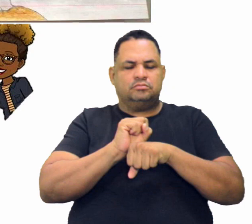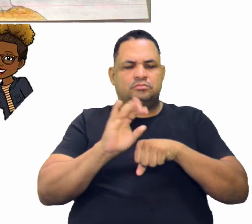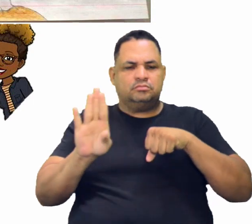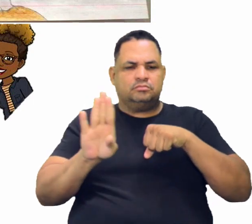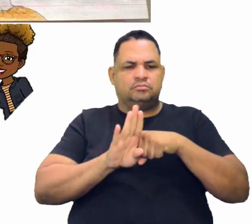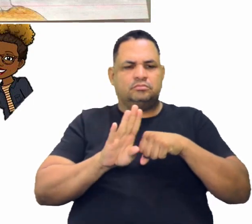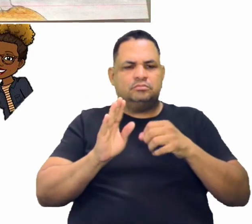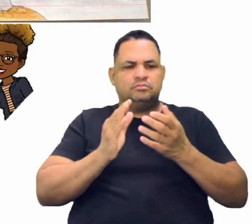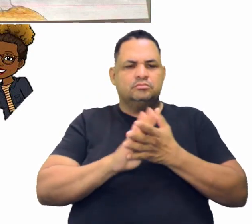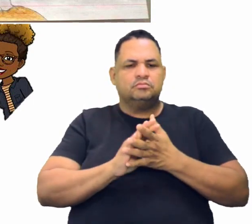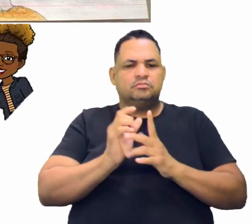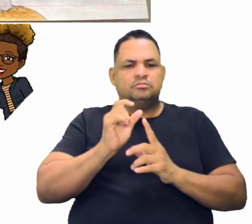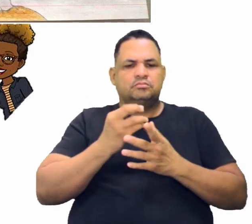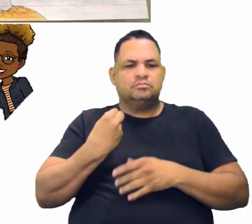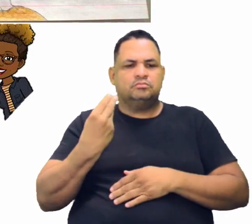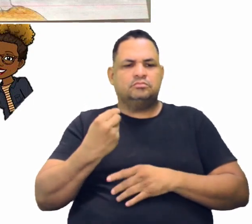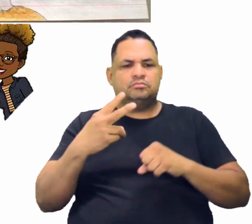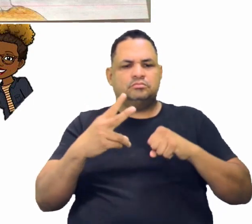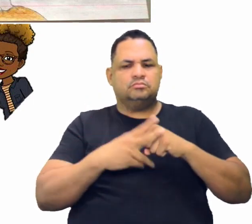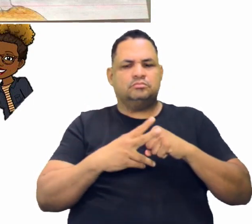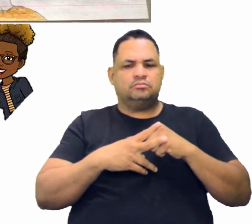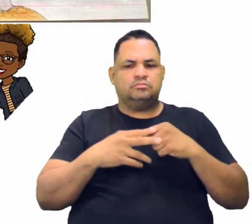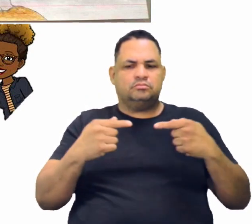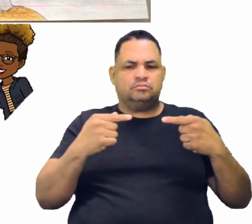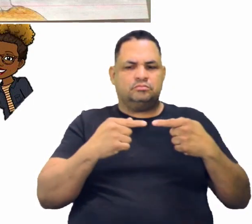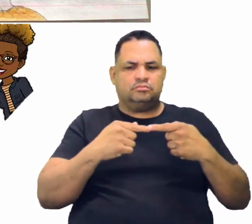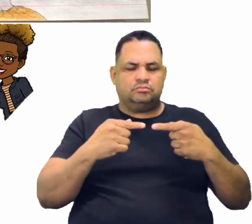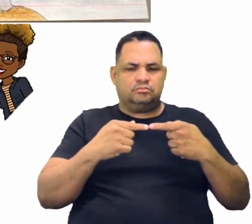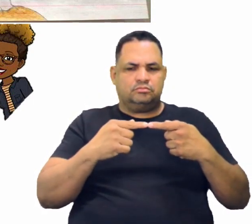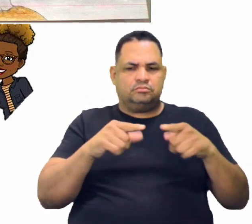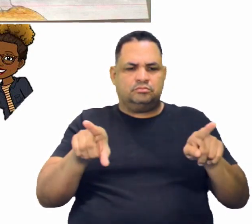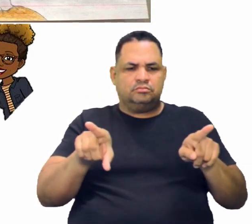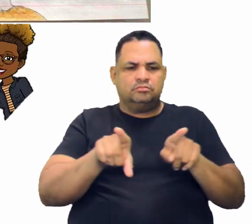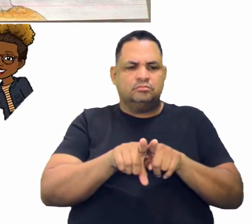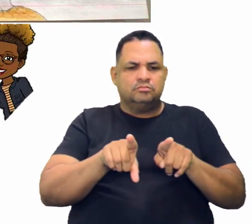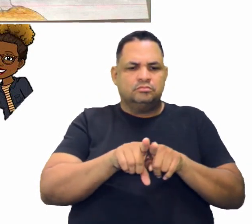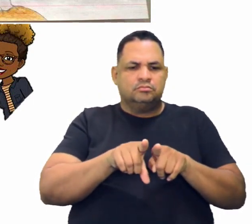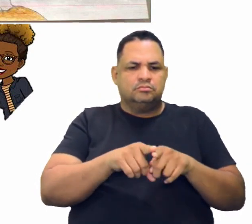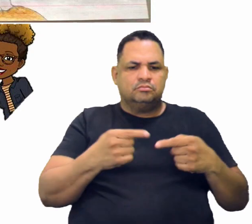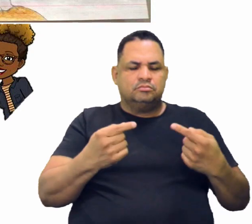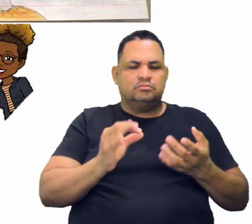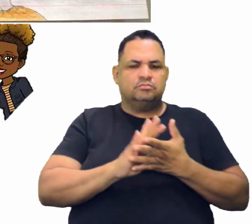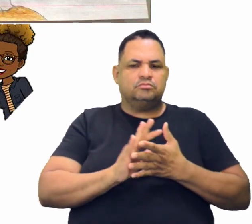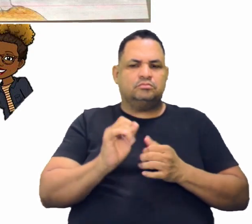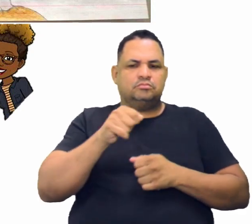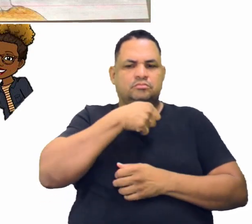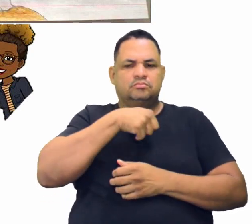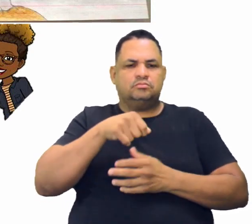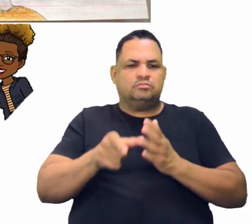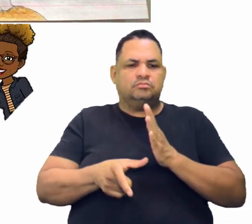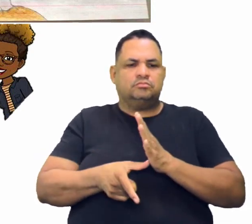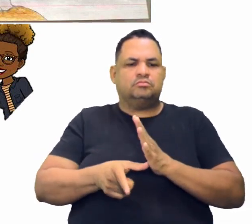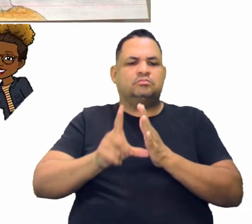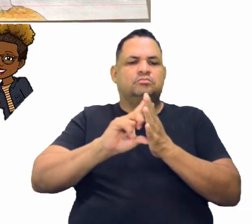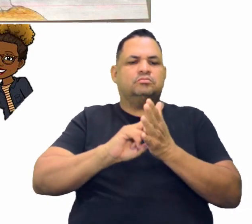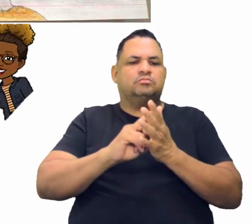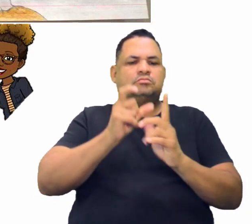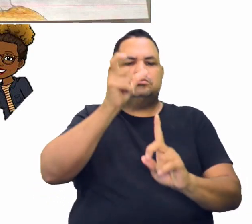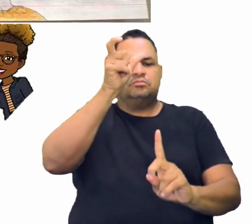no plural, os verbos também. E os verbos são colocados o quê? Antes